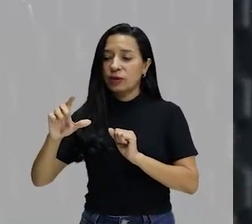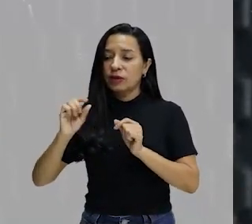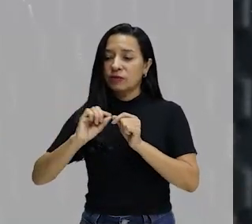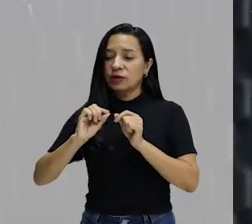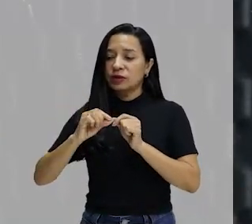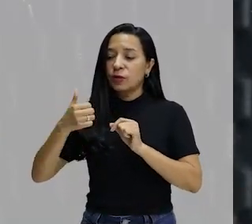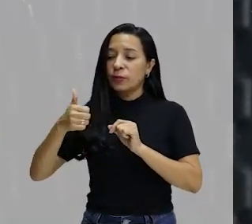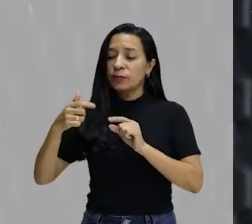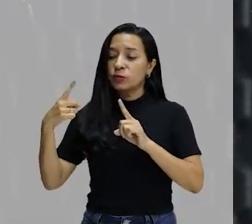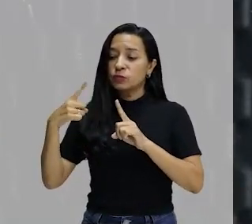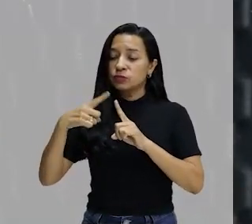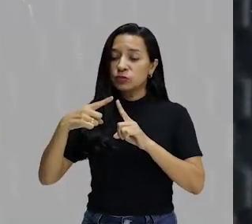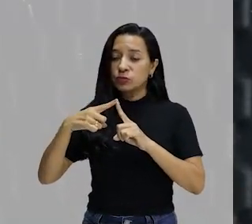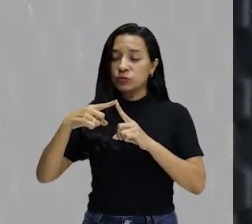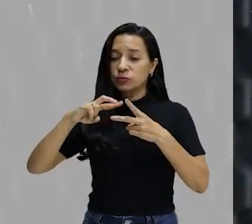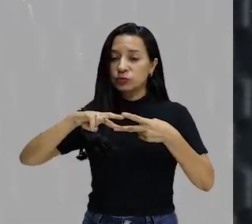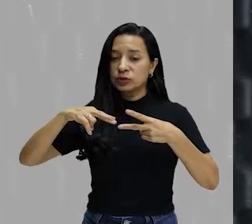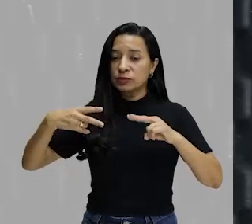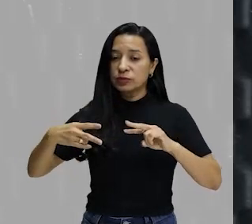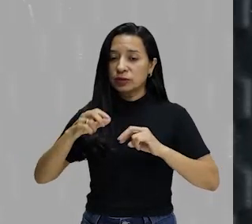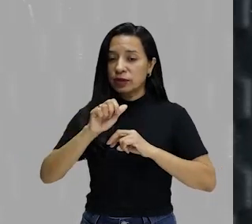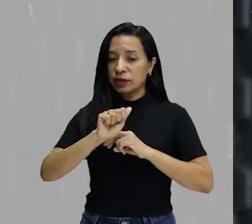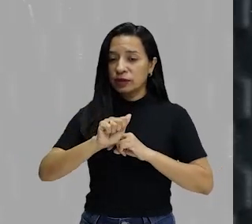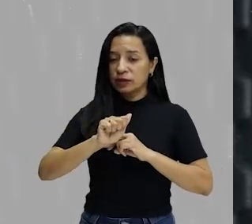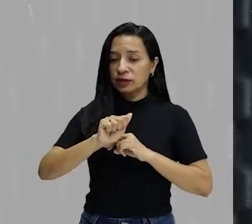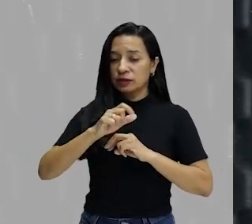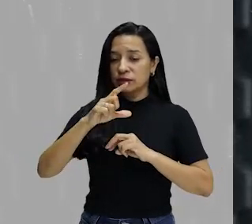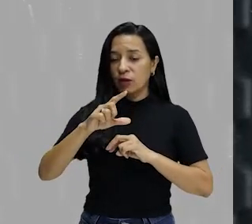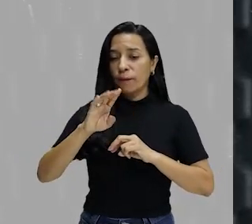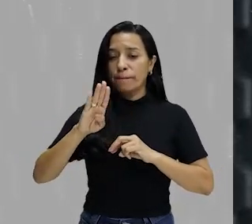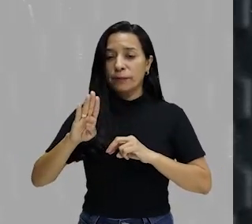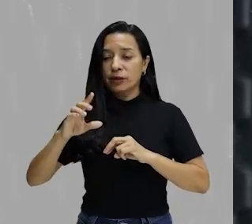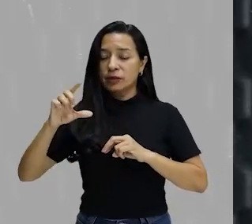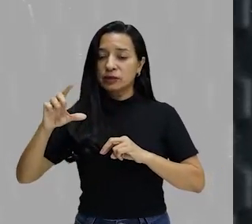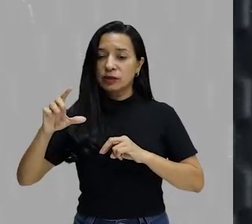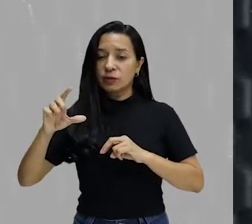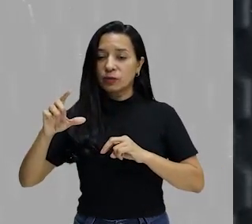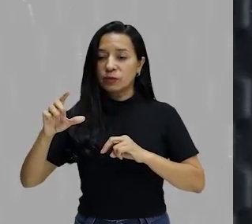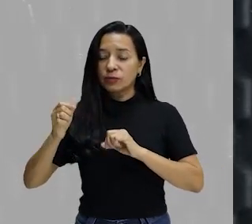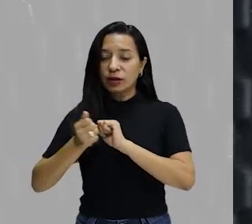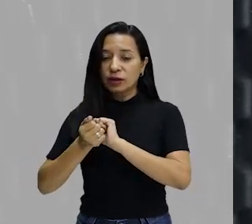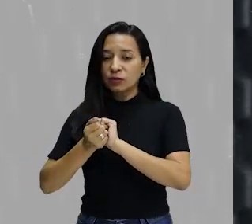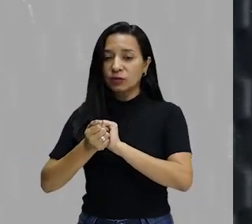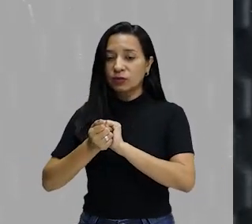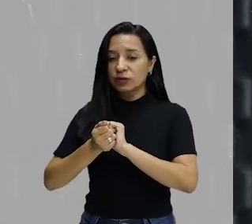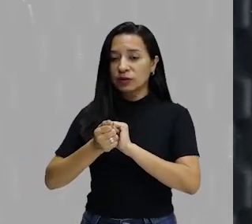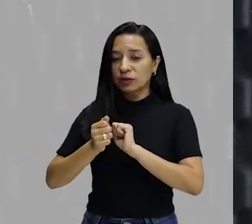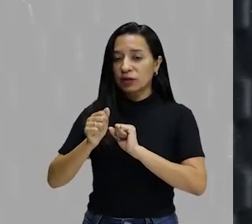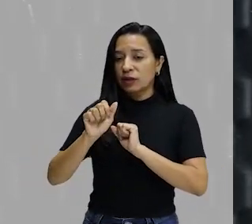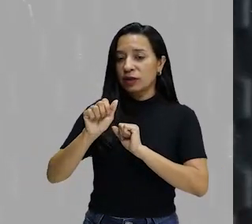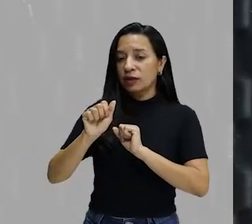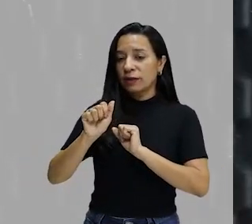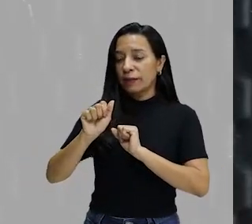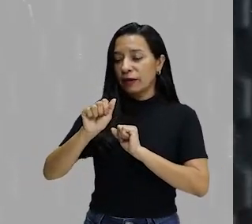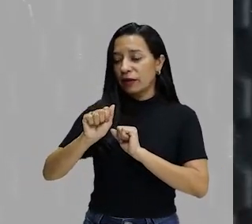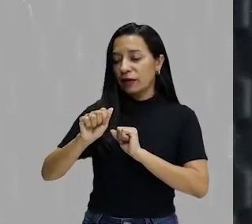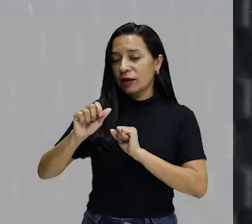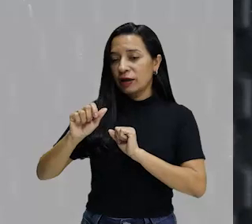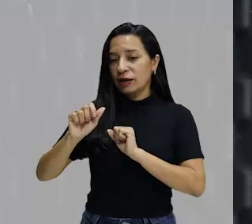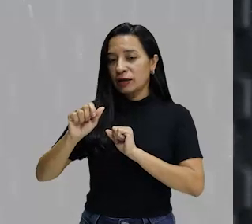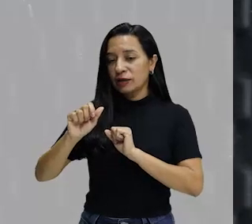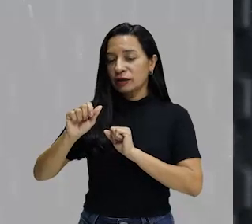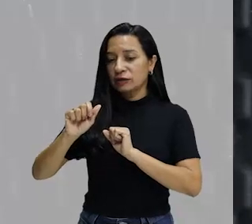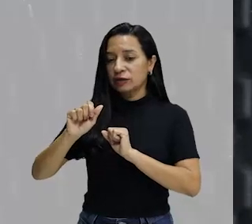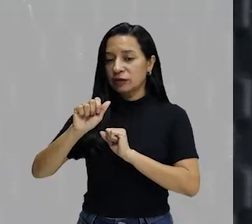tipo de gameta. O gameta Azão Bzão. Vou juntar agora este Azão com este Bzinho,